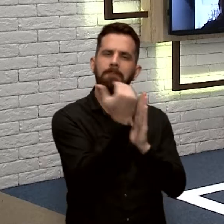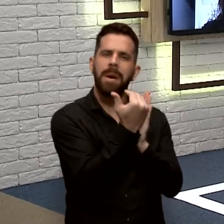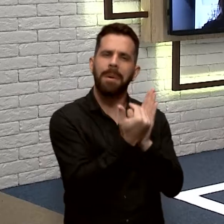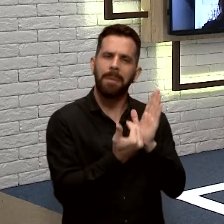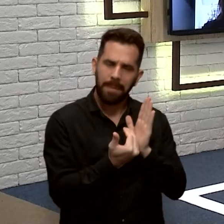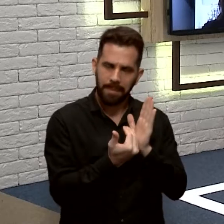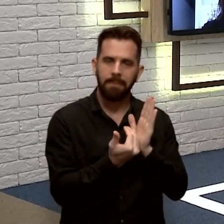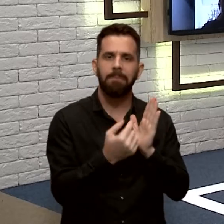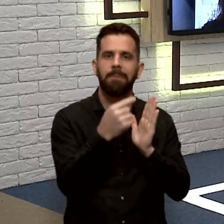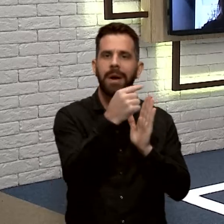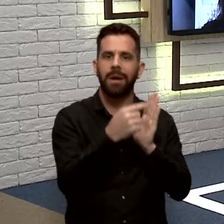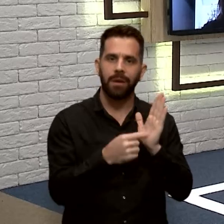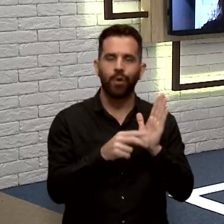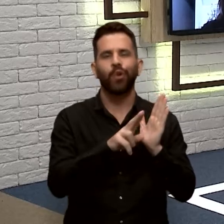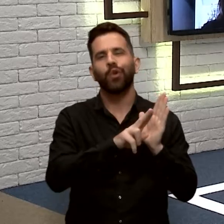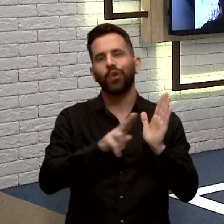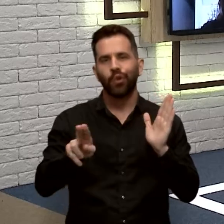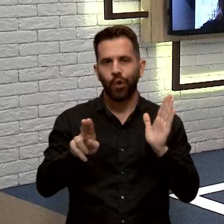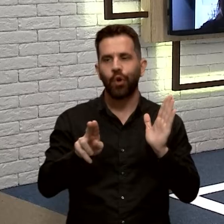aí nesse álbum?